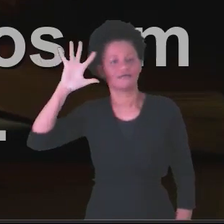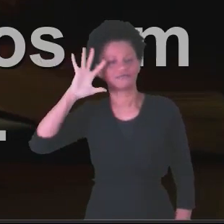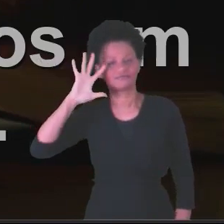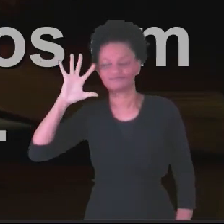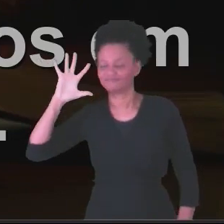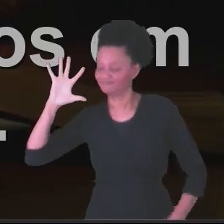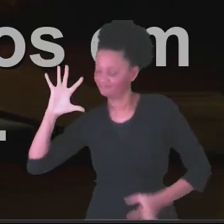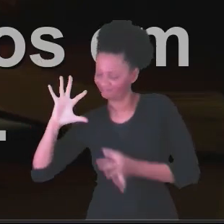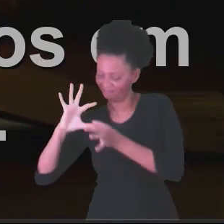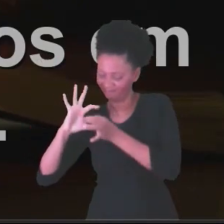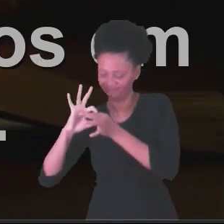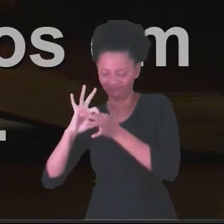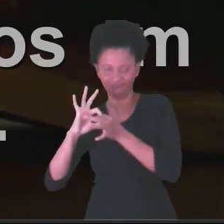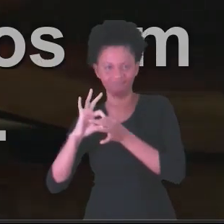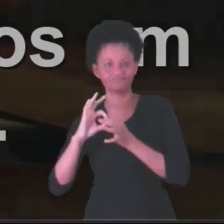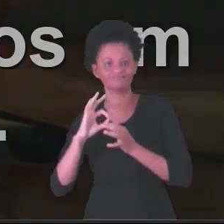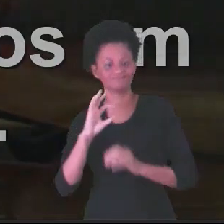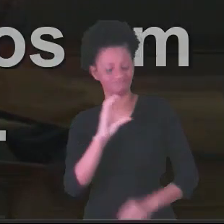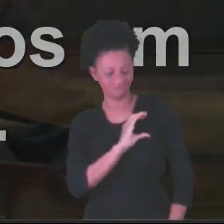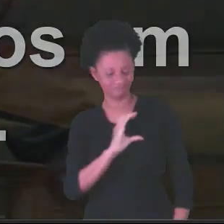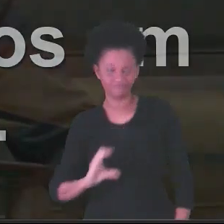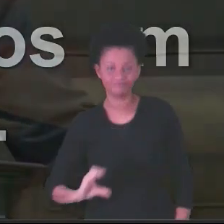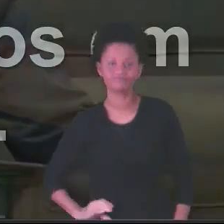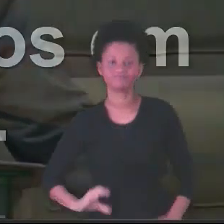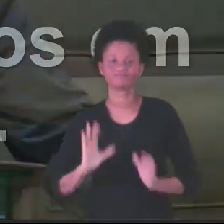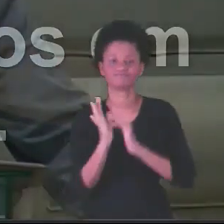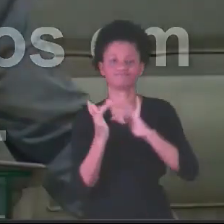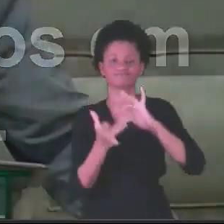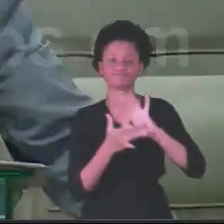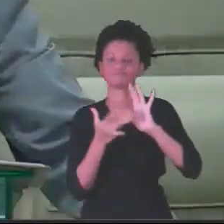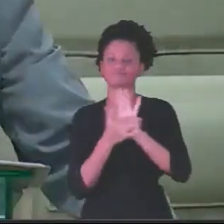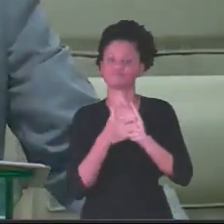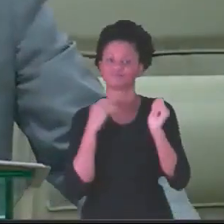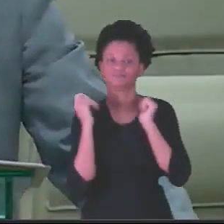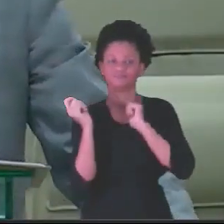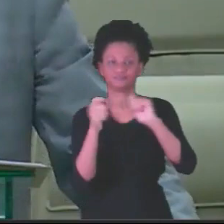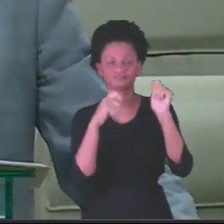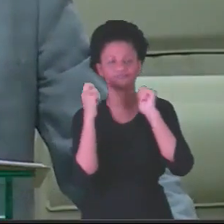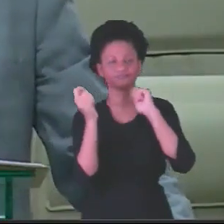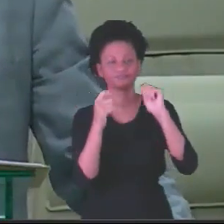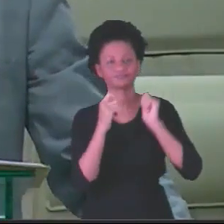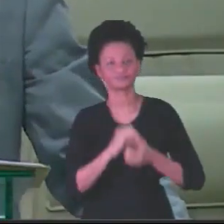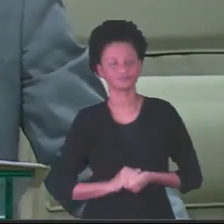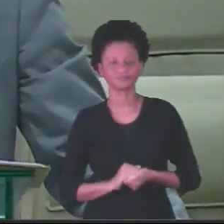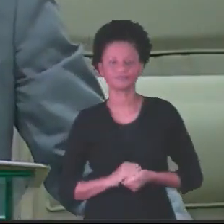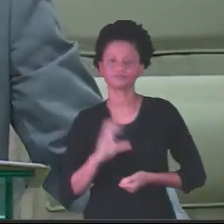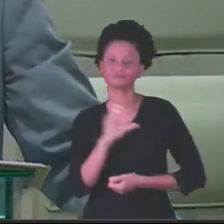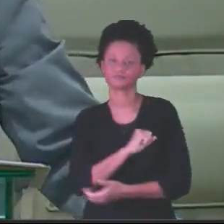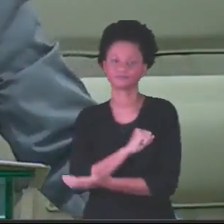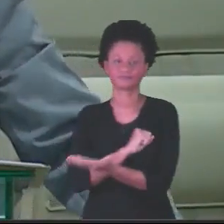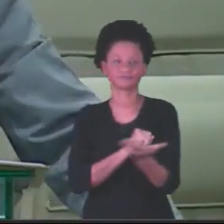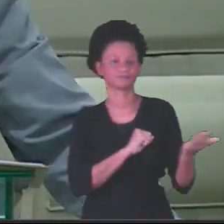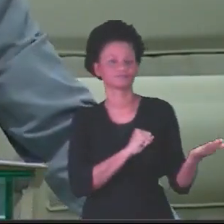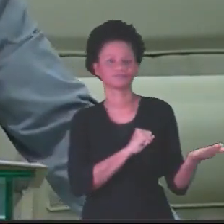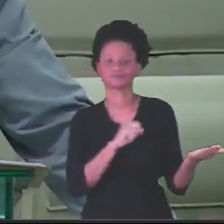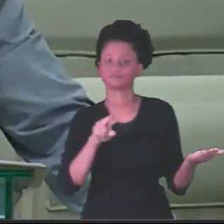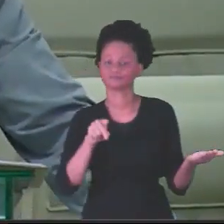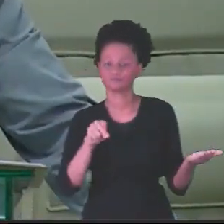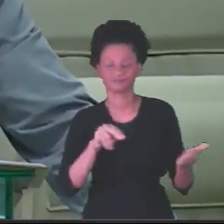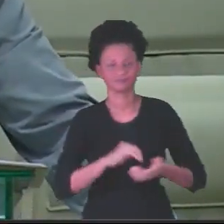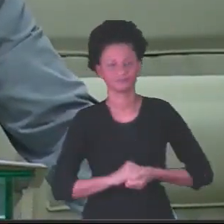cristo jesus aleluia olá meus amados irmãos